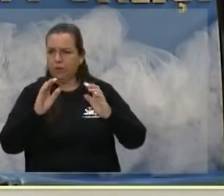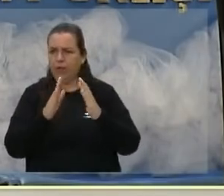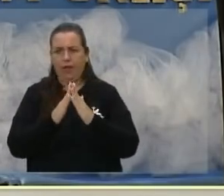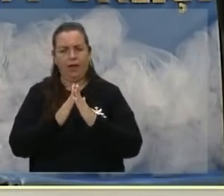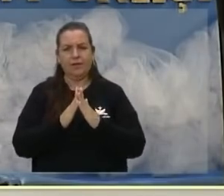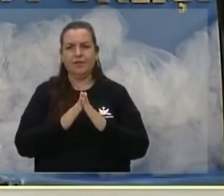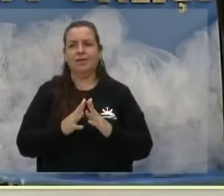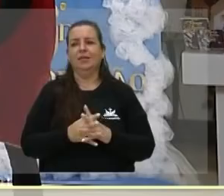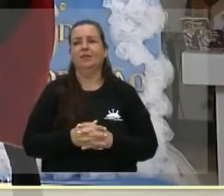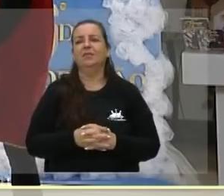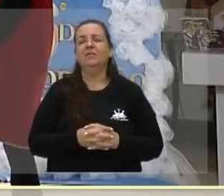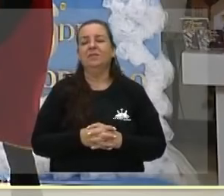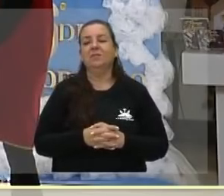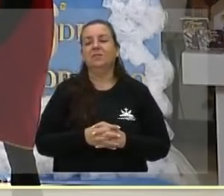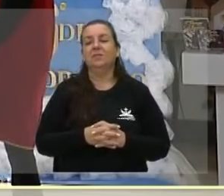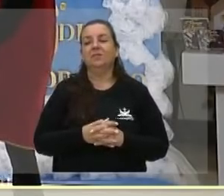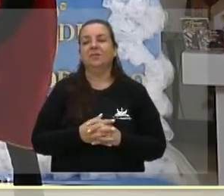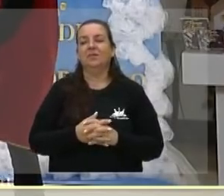casa